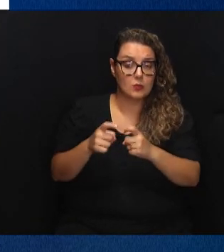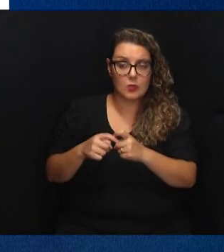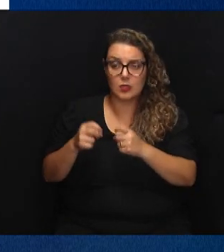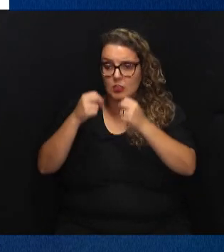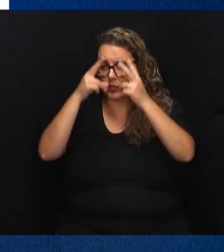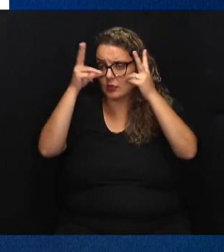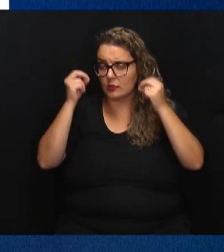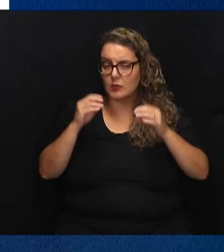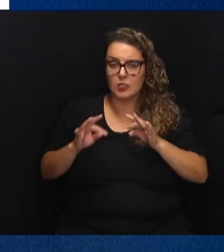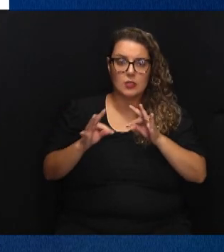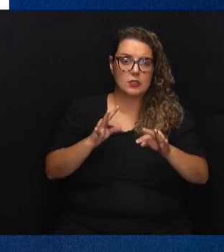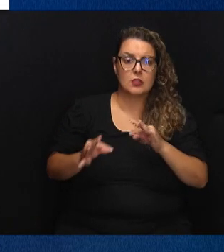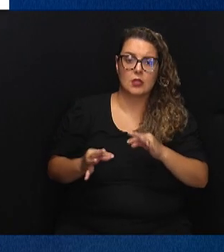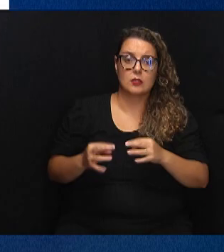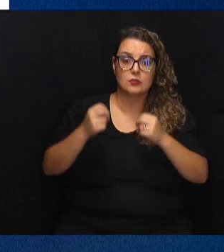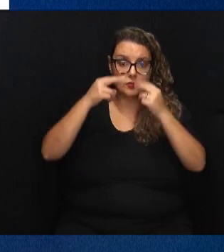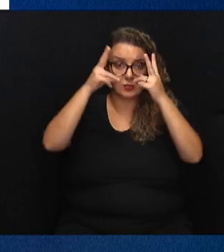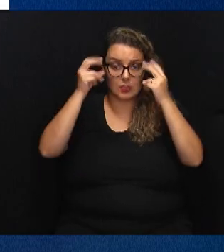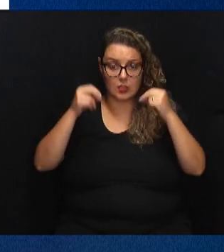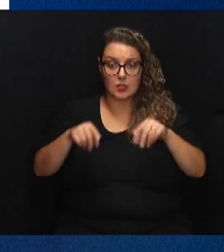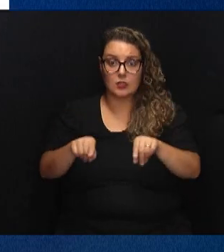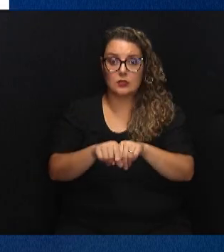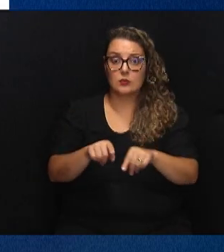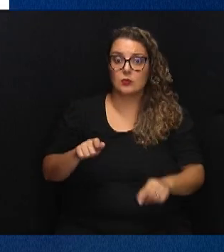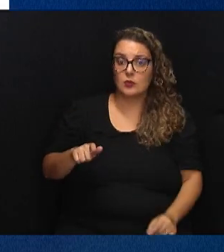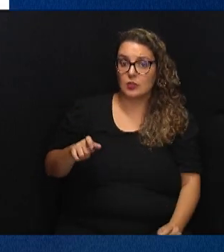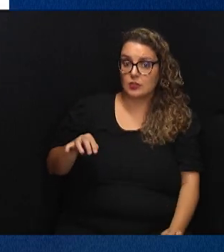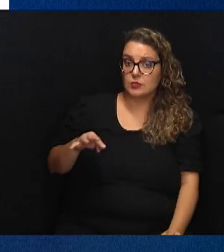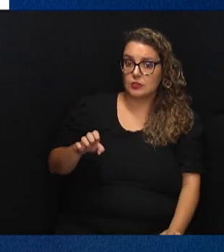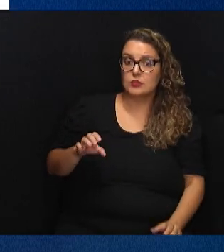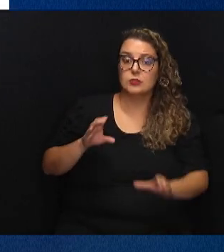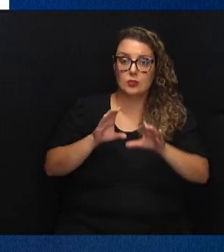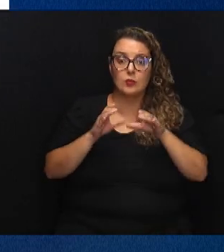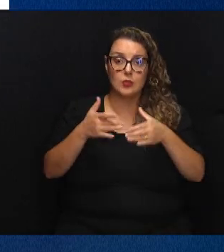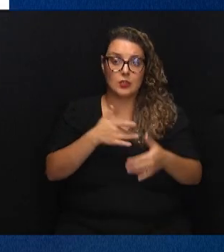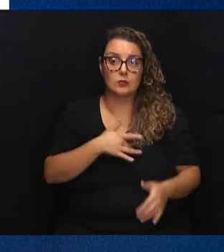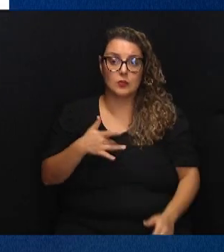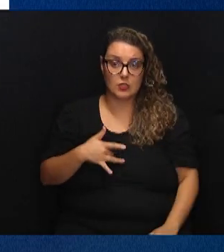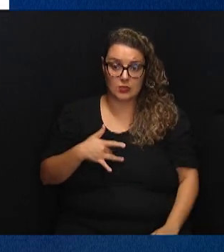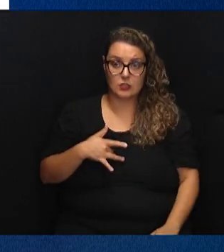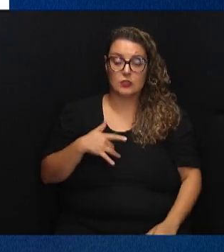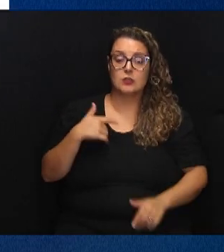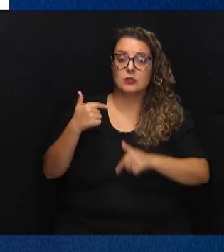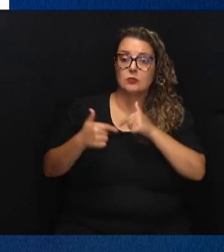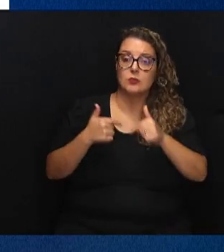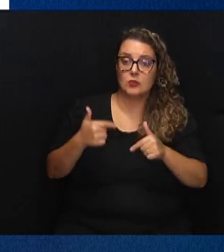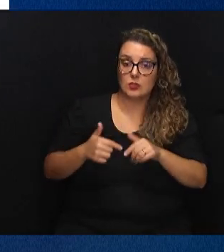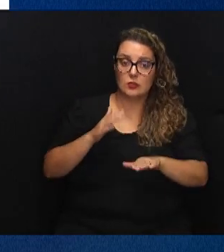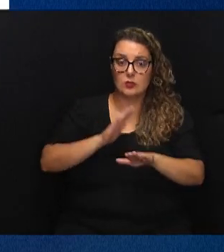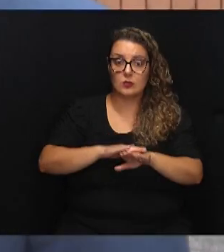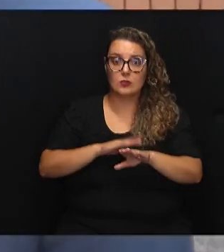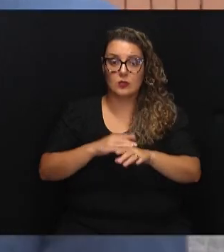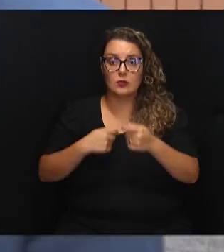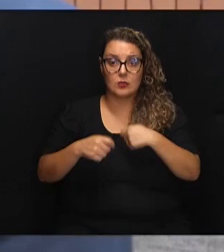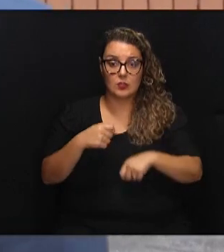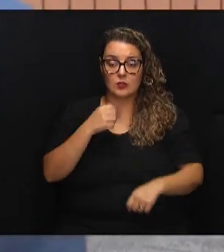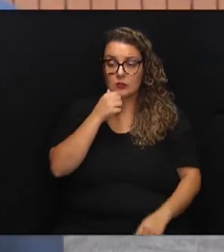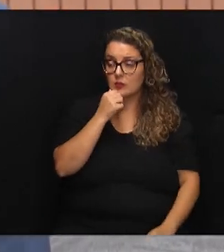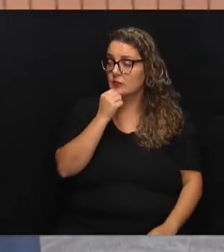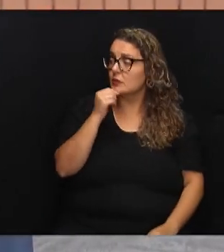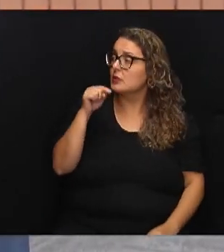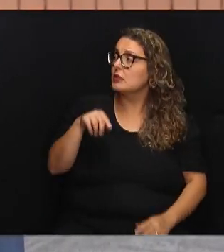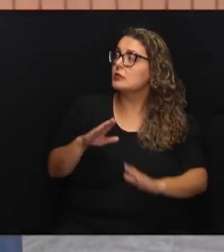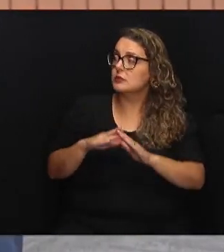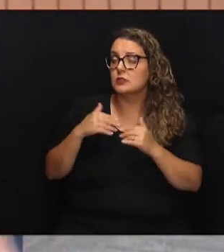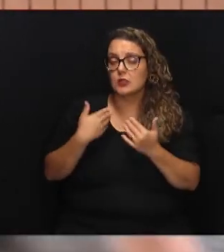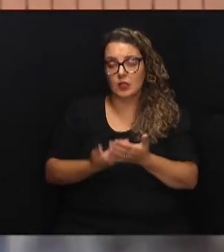enfermeiros, técnicos de enfermagem e também os agentes comunitários de saúde que estão trabalhando em funções administrativas. Esse